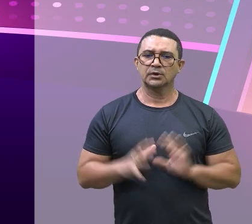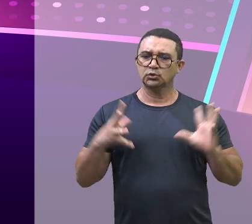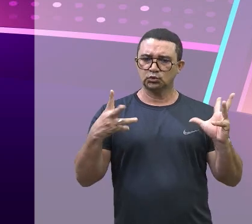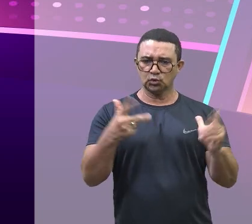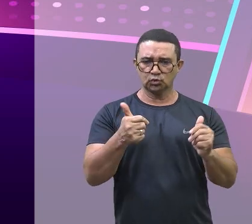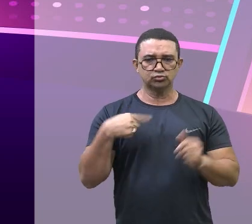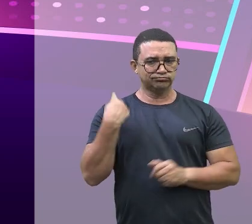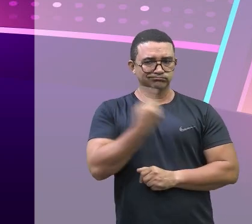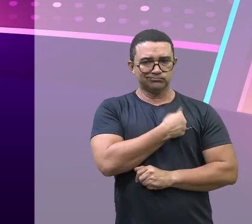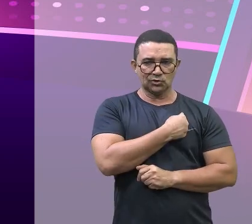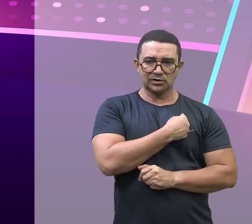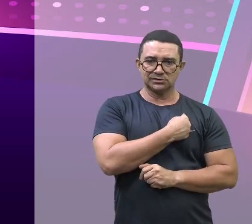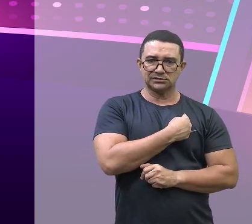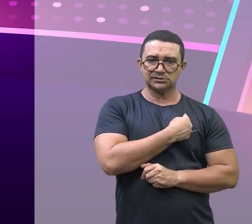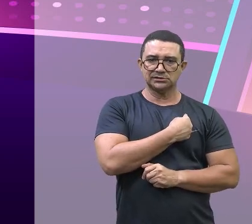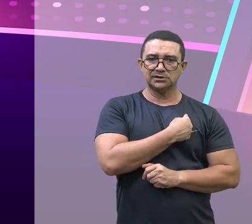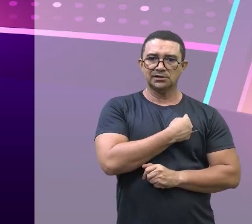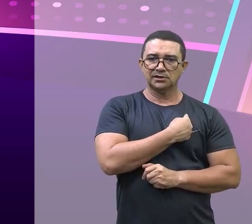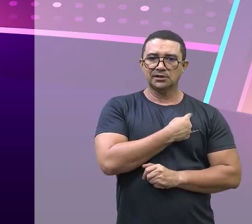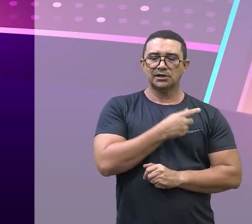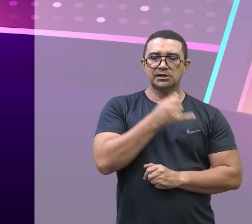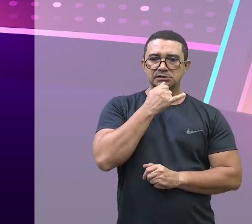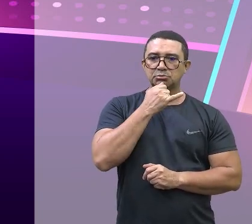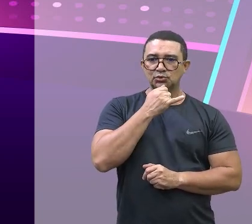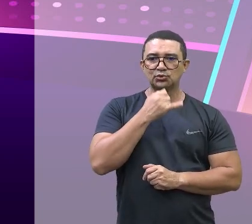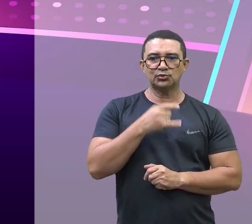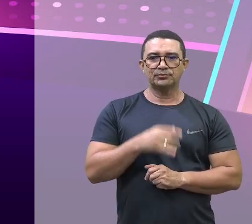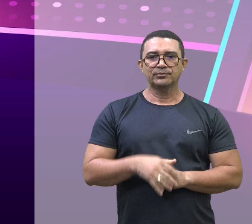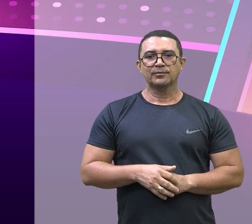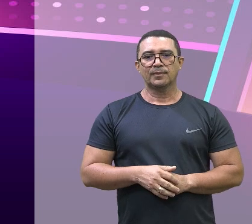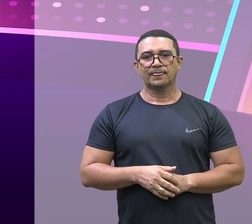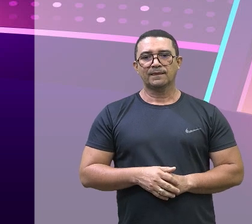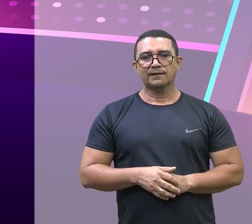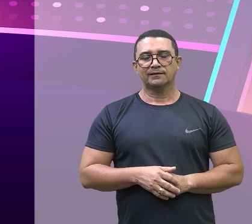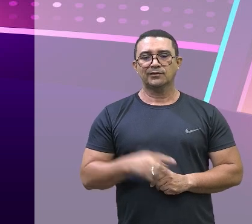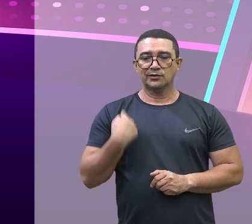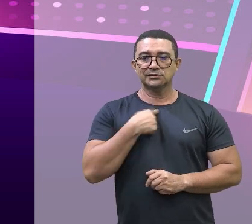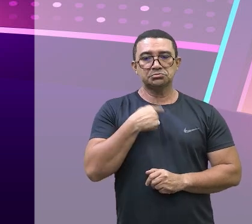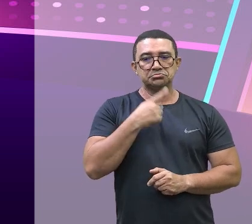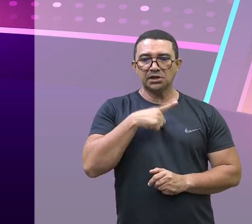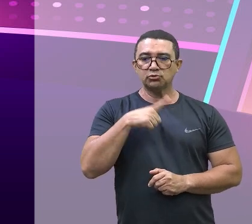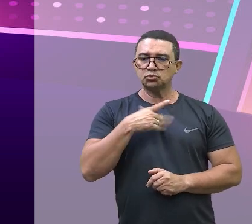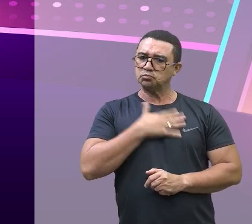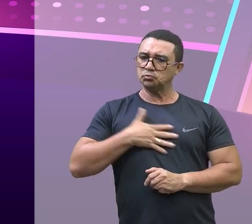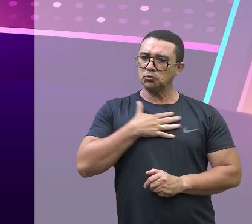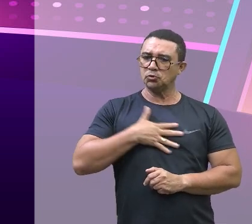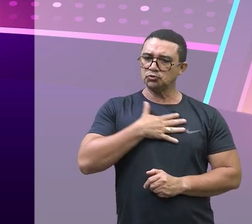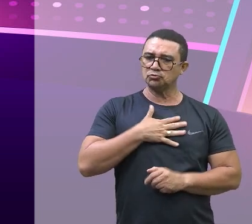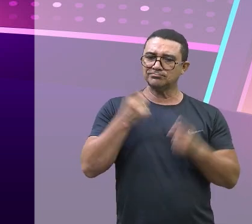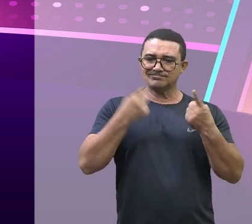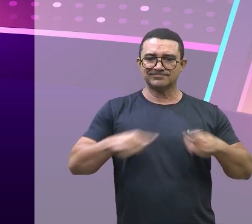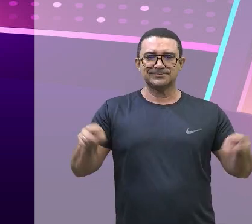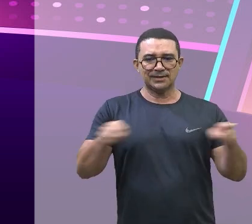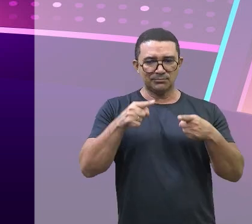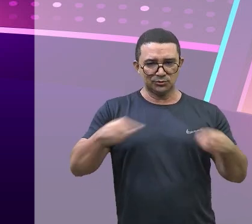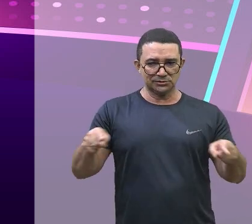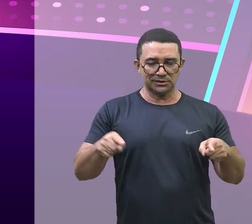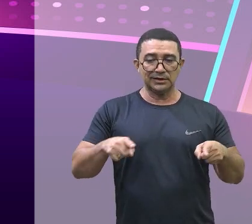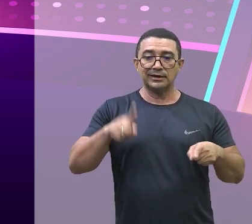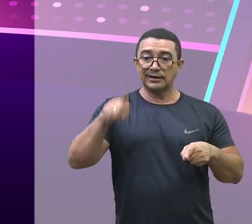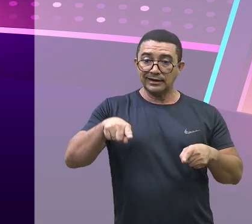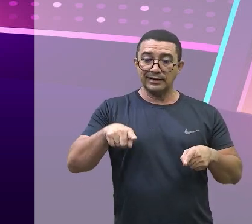Todos nós somos frutos da música, e como sendo frutos da música, é necessário